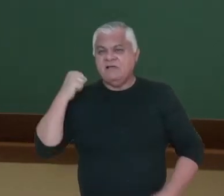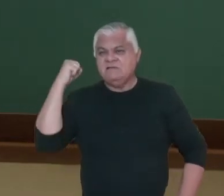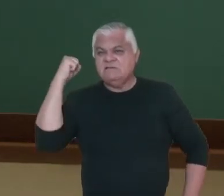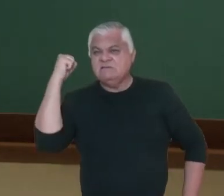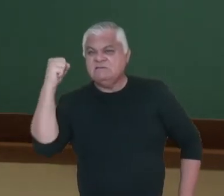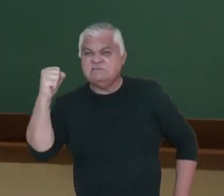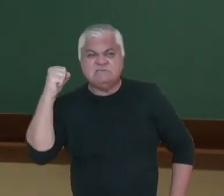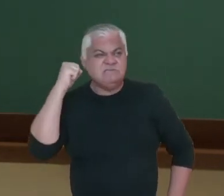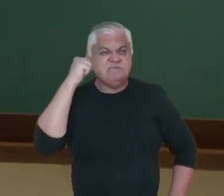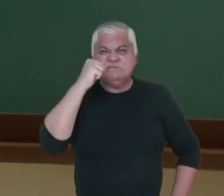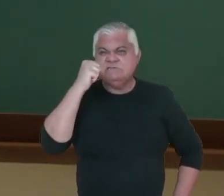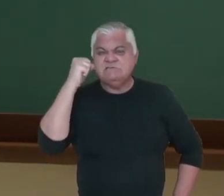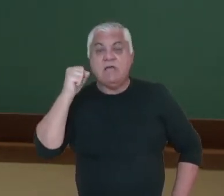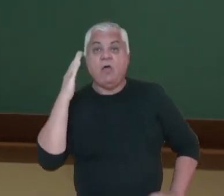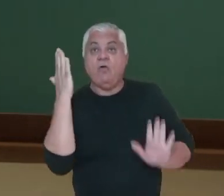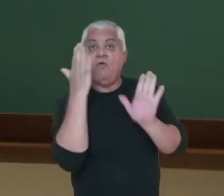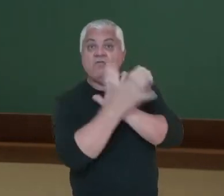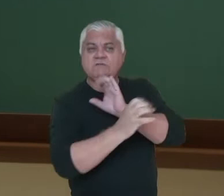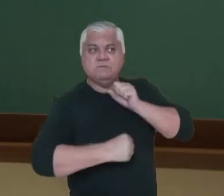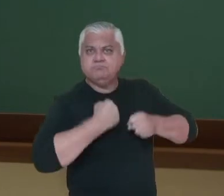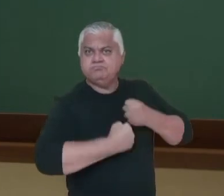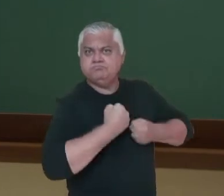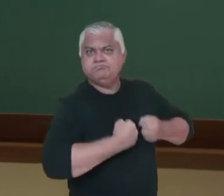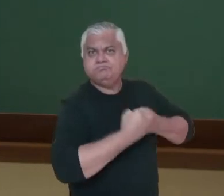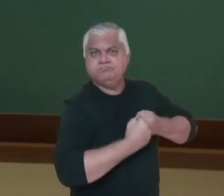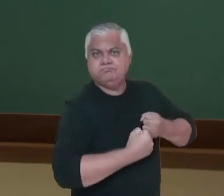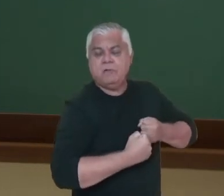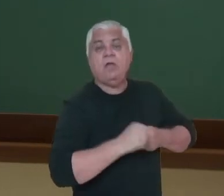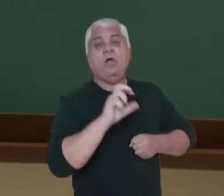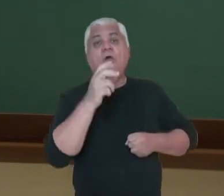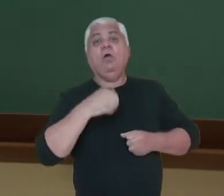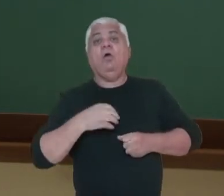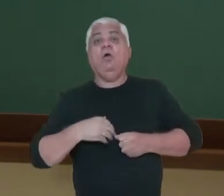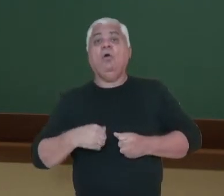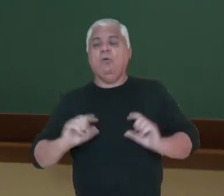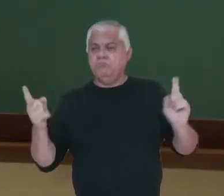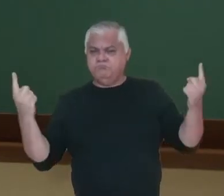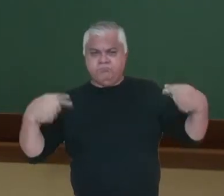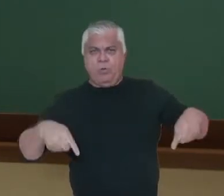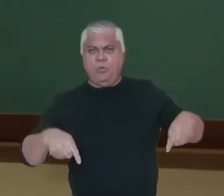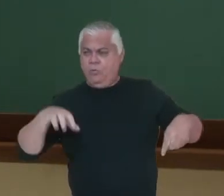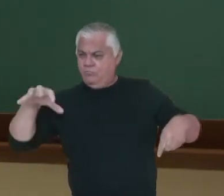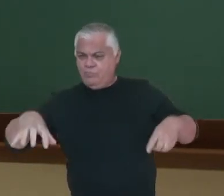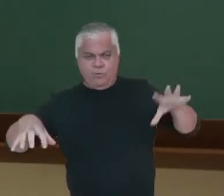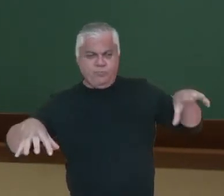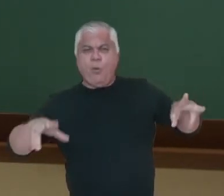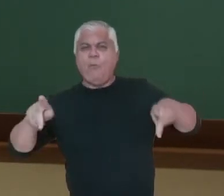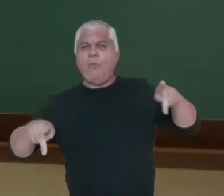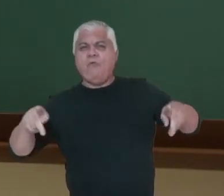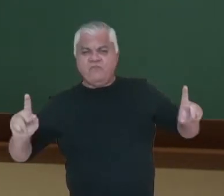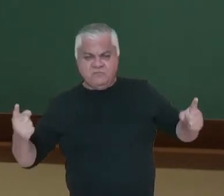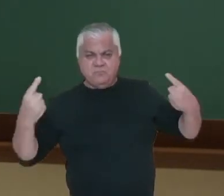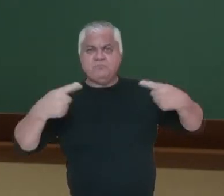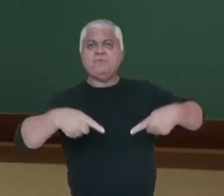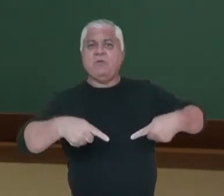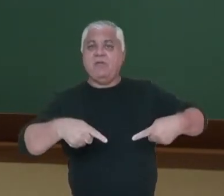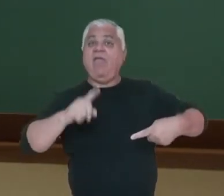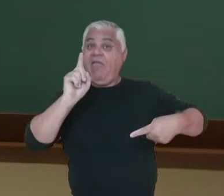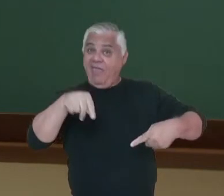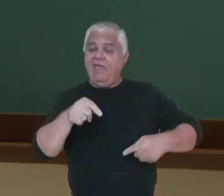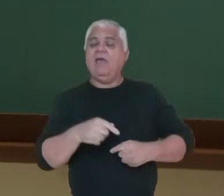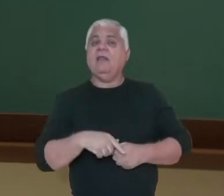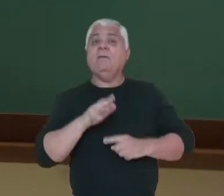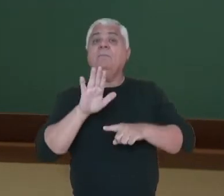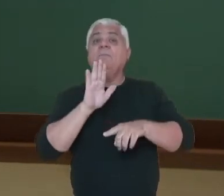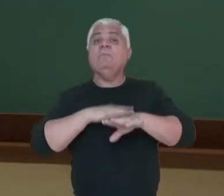animal, para fugir de um animal, numa disputa contra uma tribo rival ali. Então ele tinha esse caráter muito